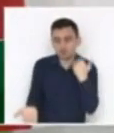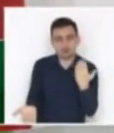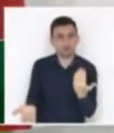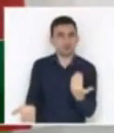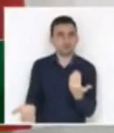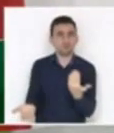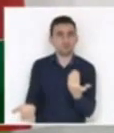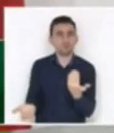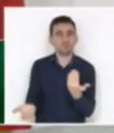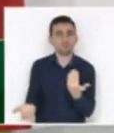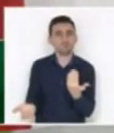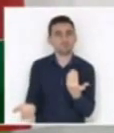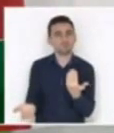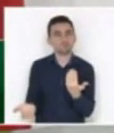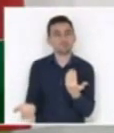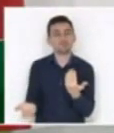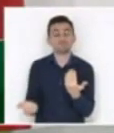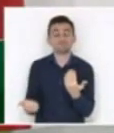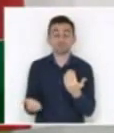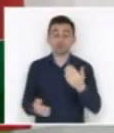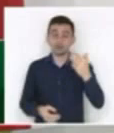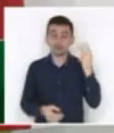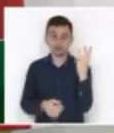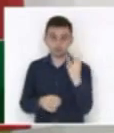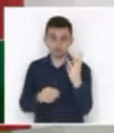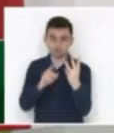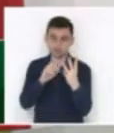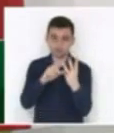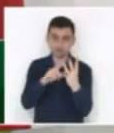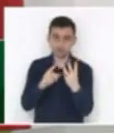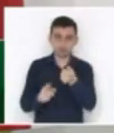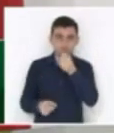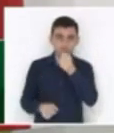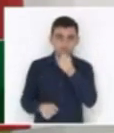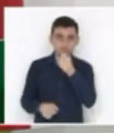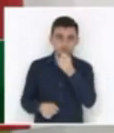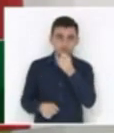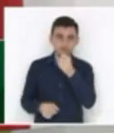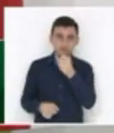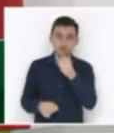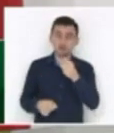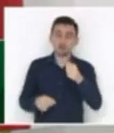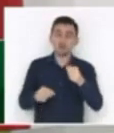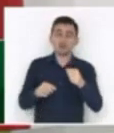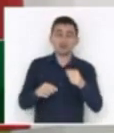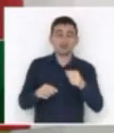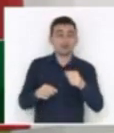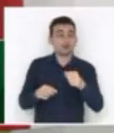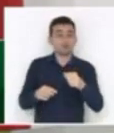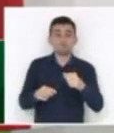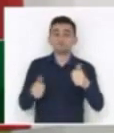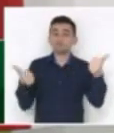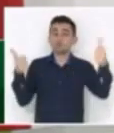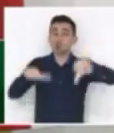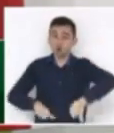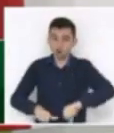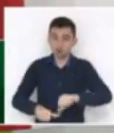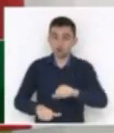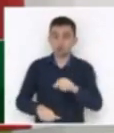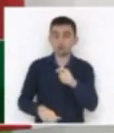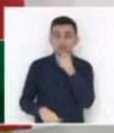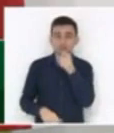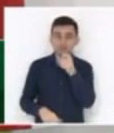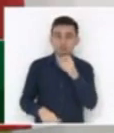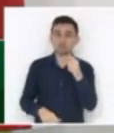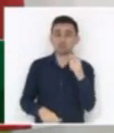A terceira fala, essa fala aqui, tão cruel quanto todas as demais, mas essa é a fala que